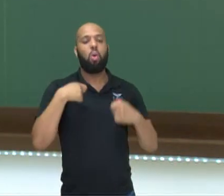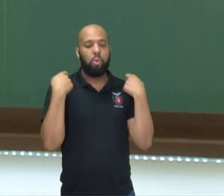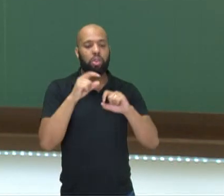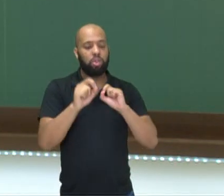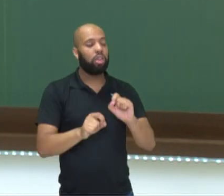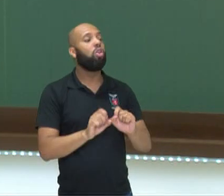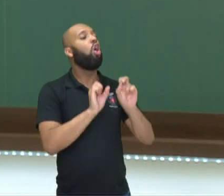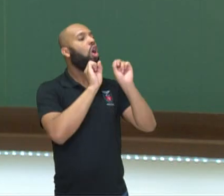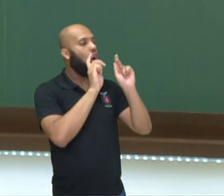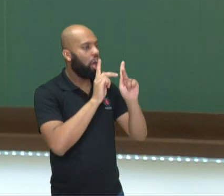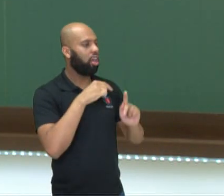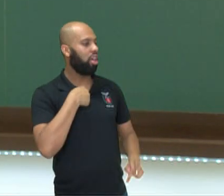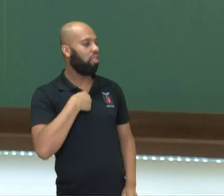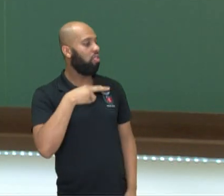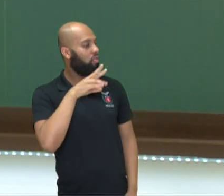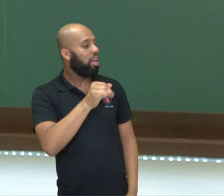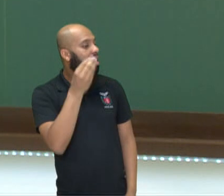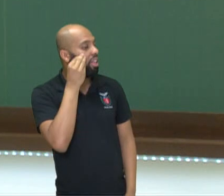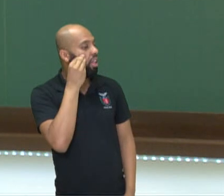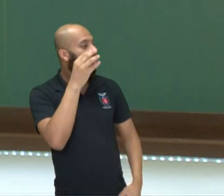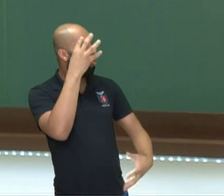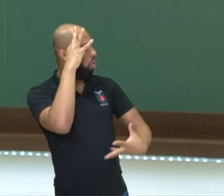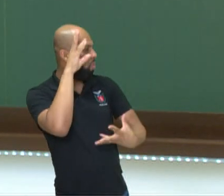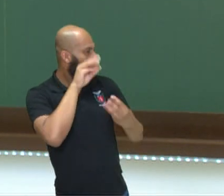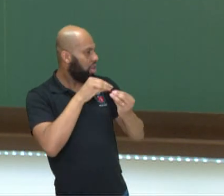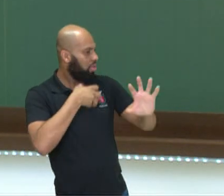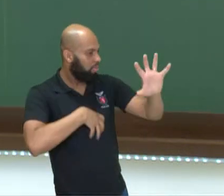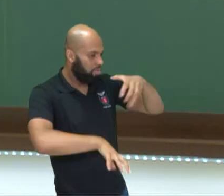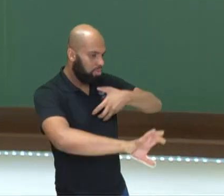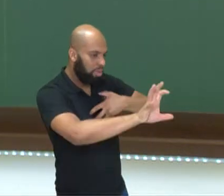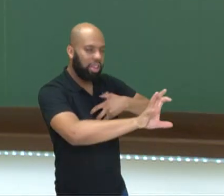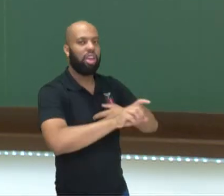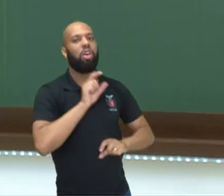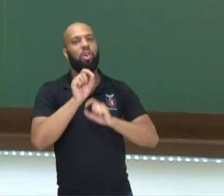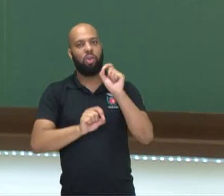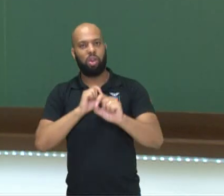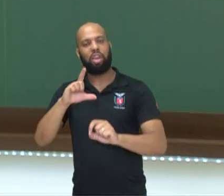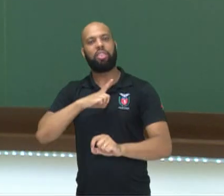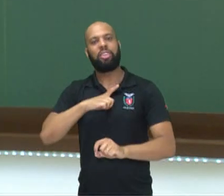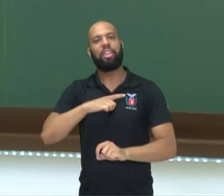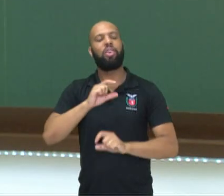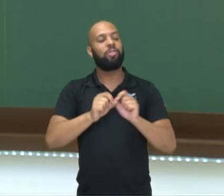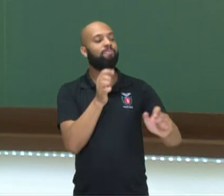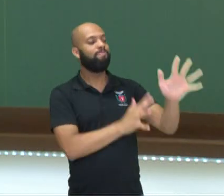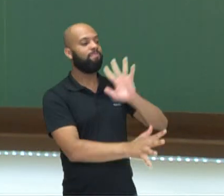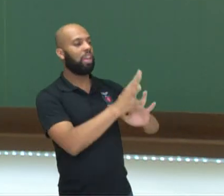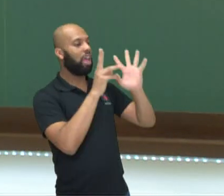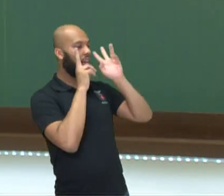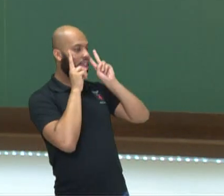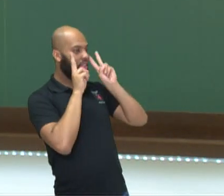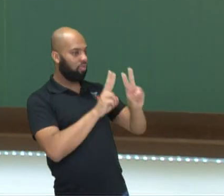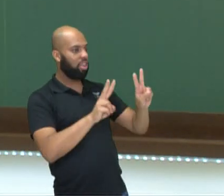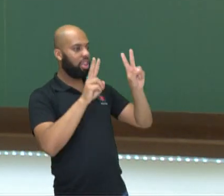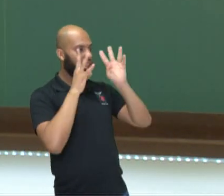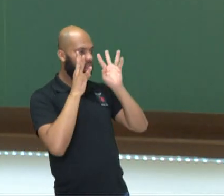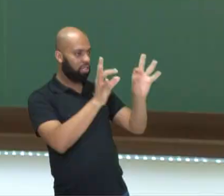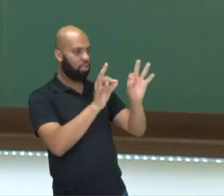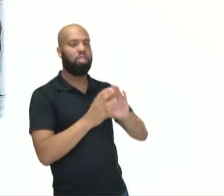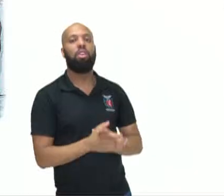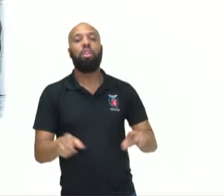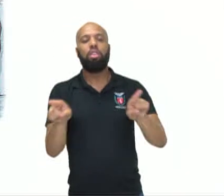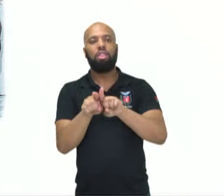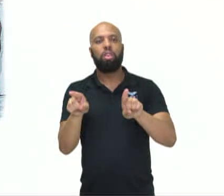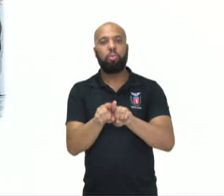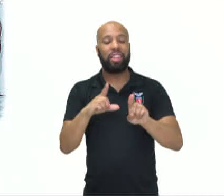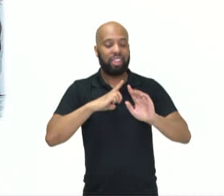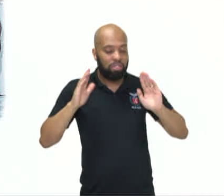a entender o ponto de vista dos outros. Isso é exercitar a escuta ativa. Além disso,